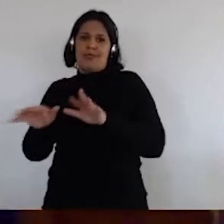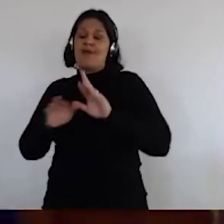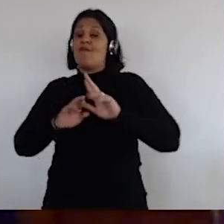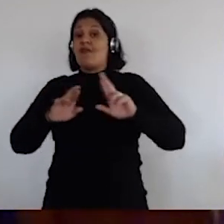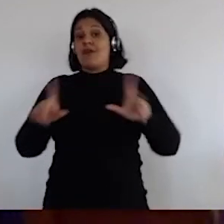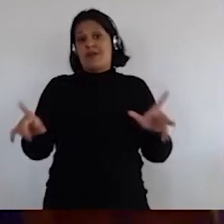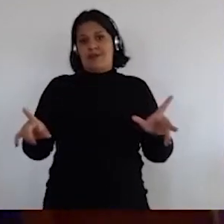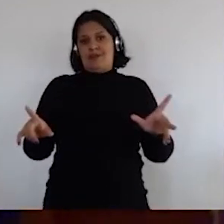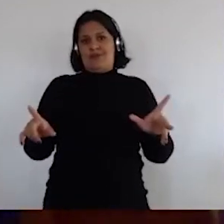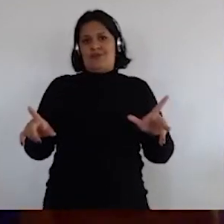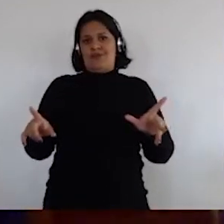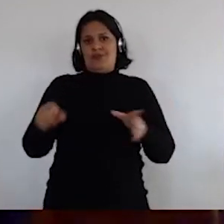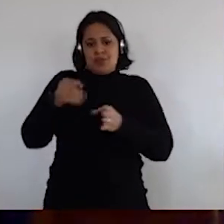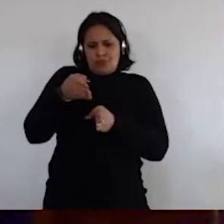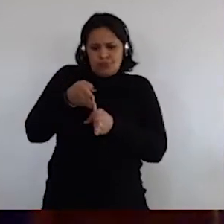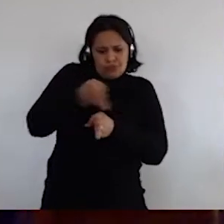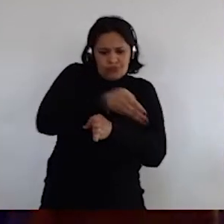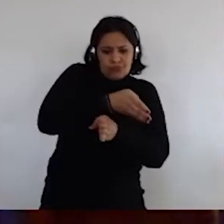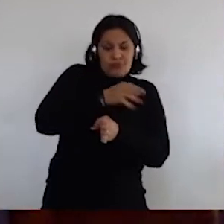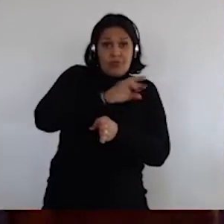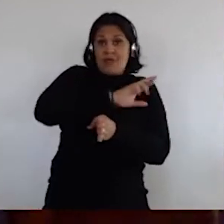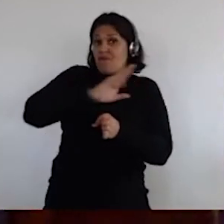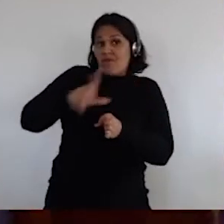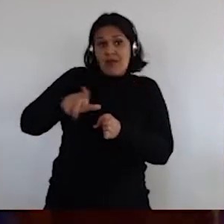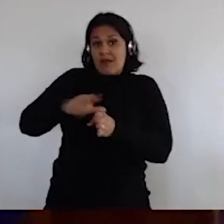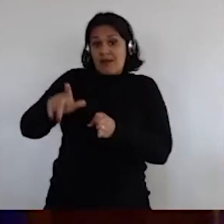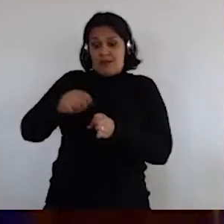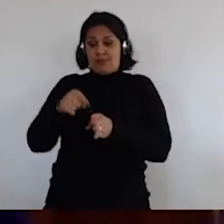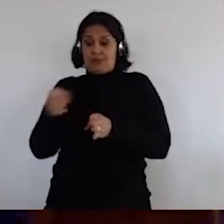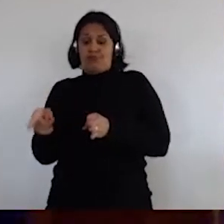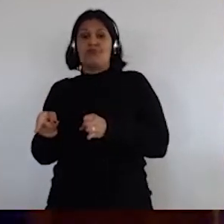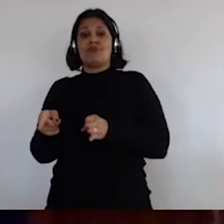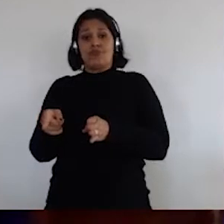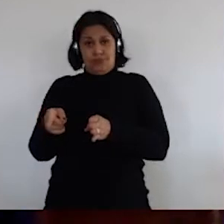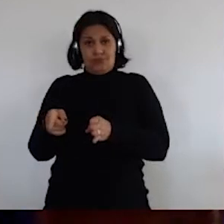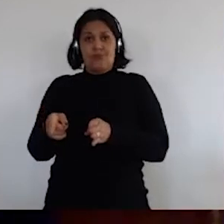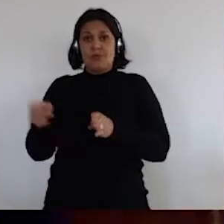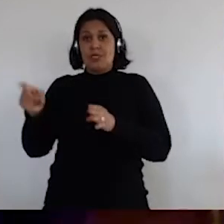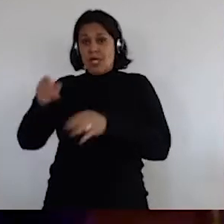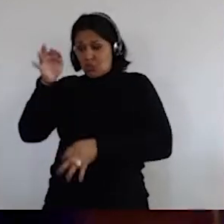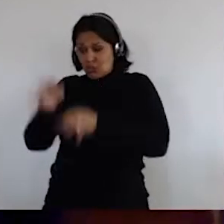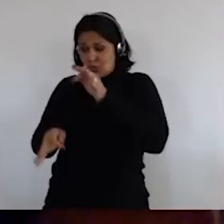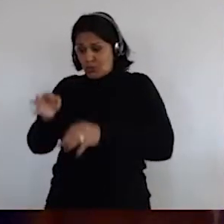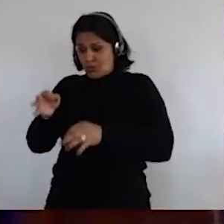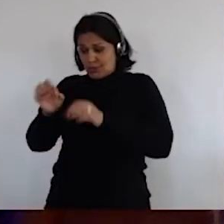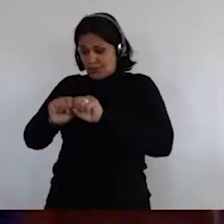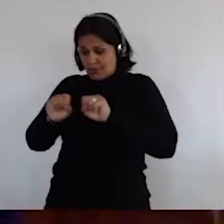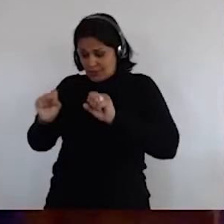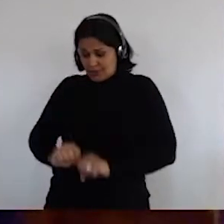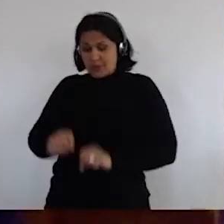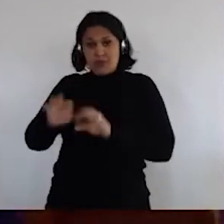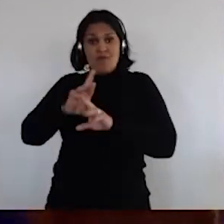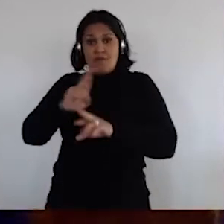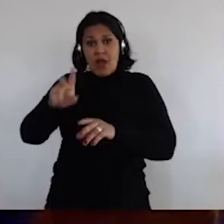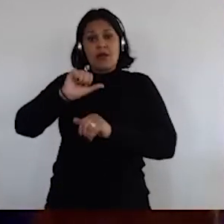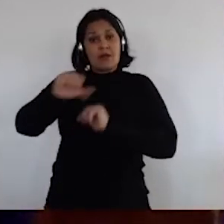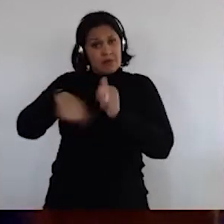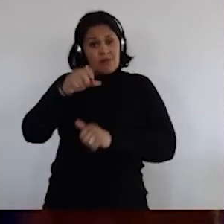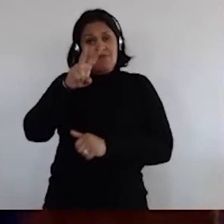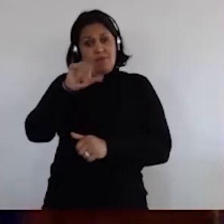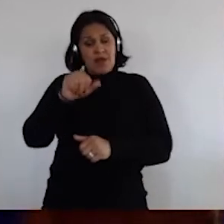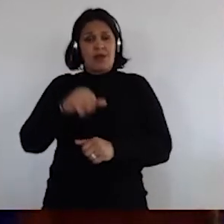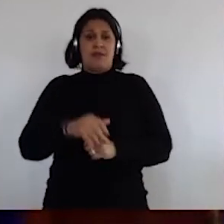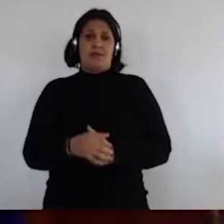não será mais o mesmo depois da pandemia. O sistema de justiça não será mais o mesmo após